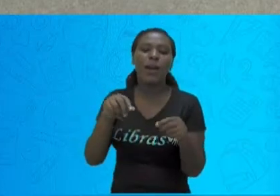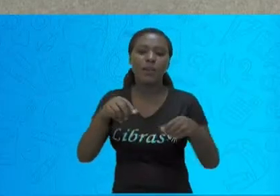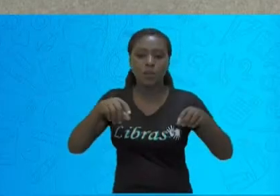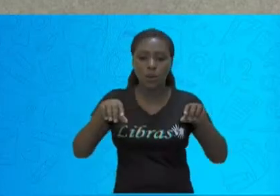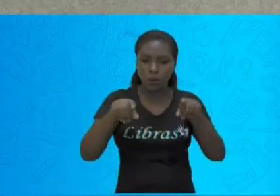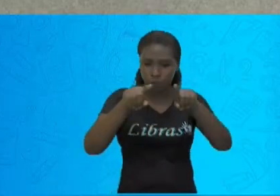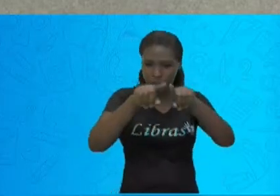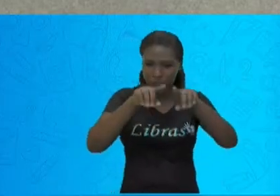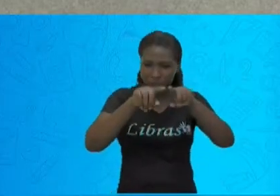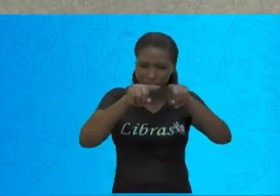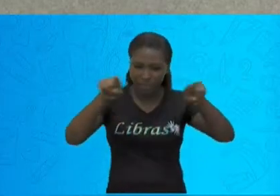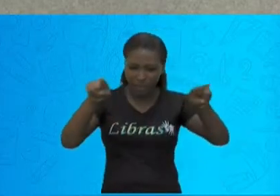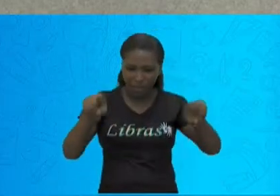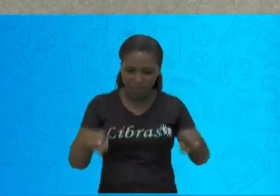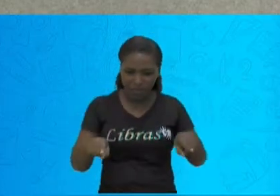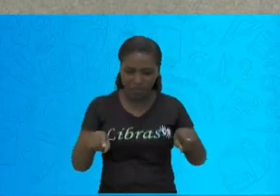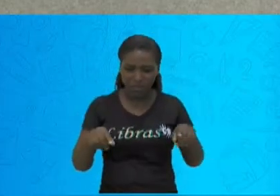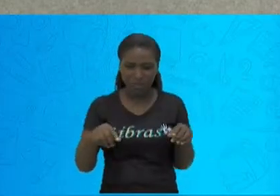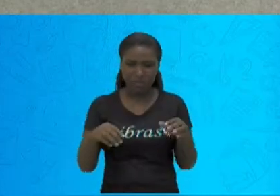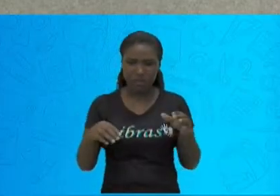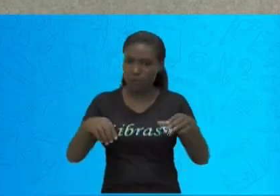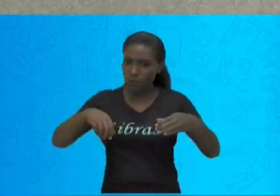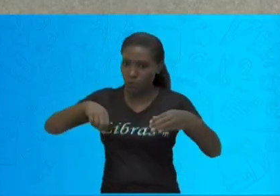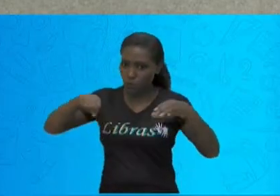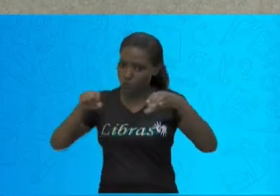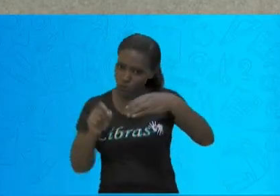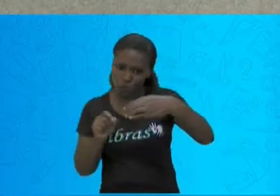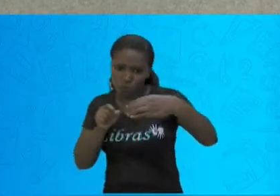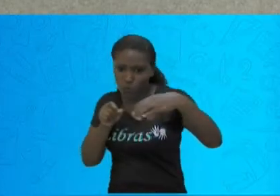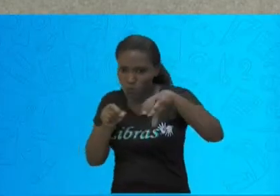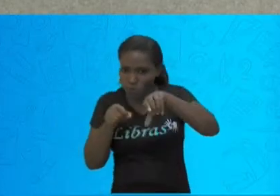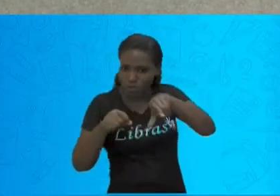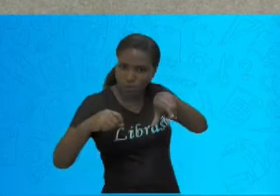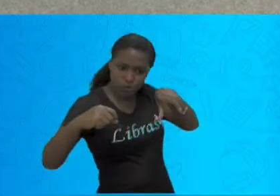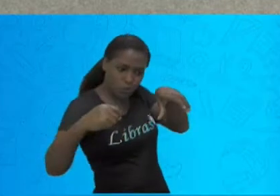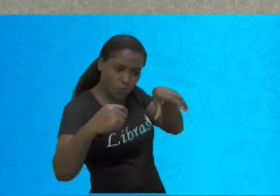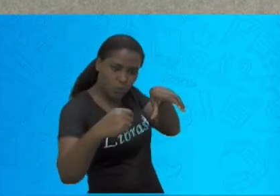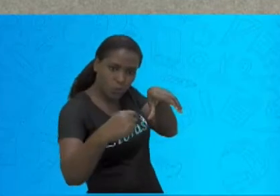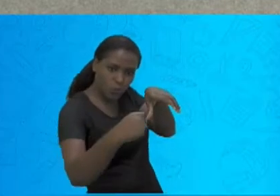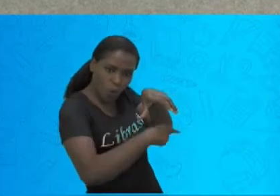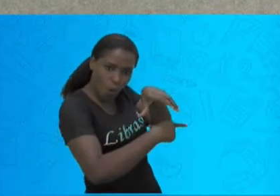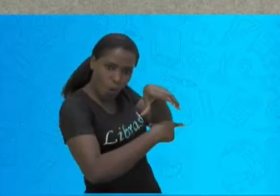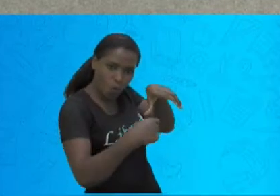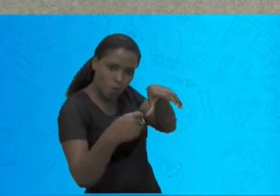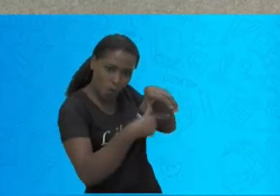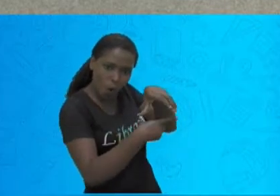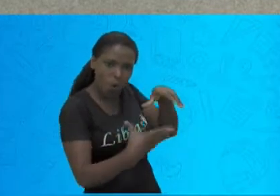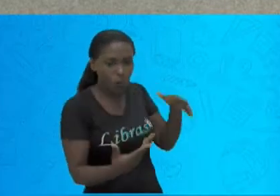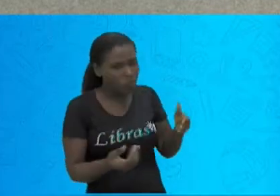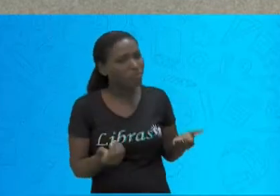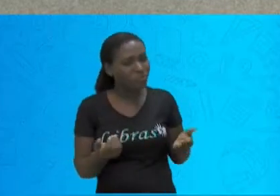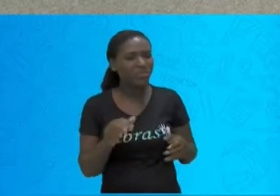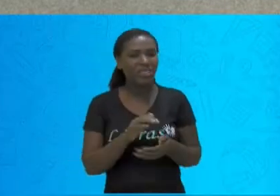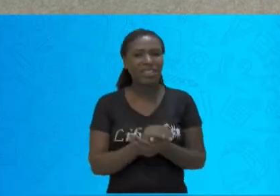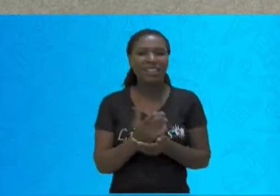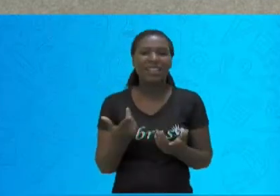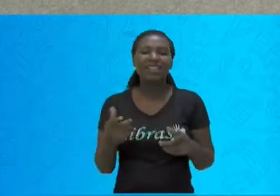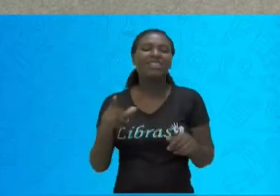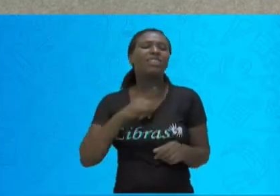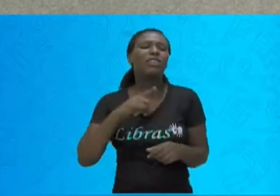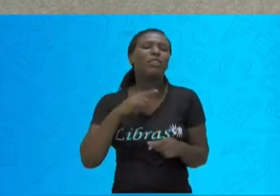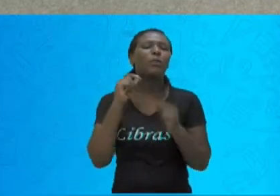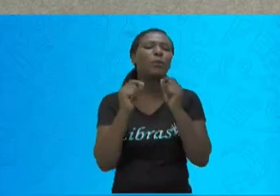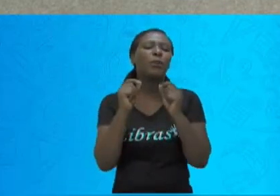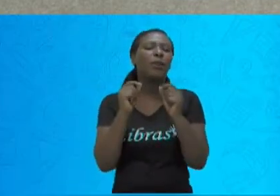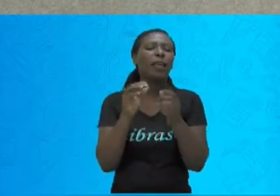lados opostos do campo do adversário, esse marcador de